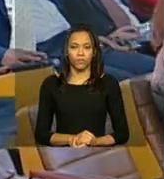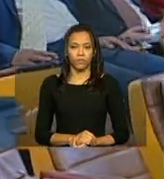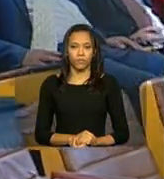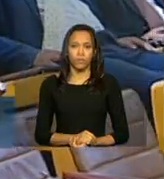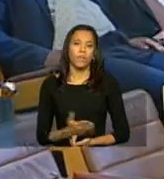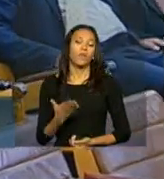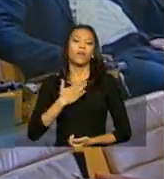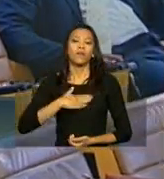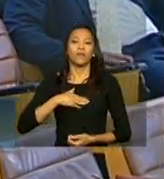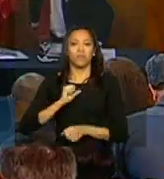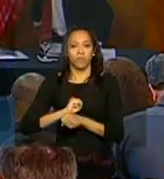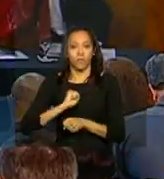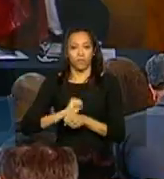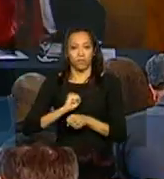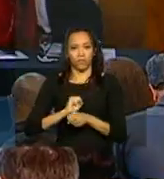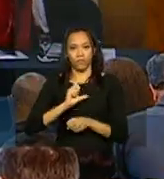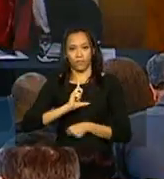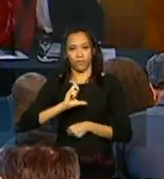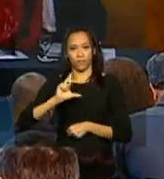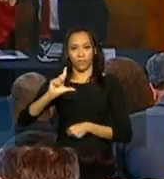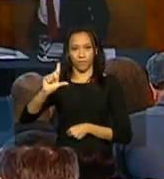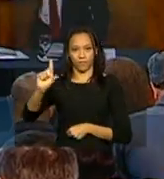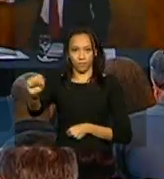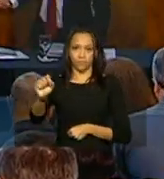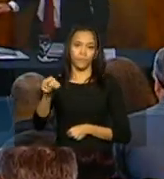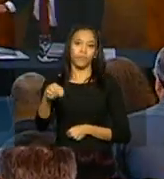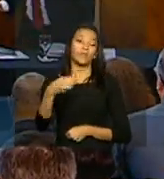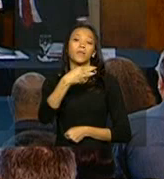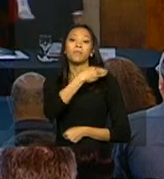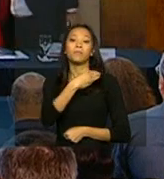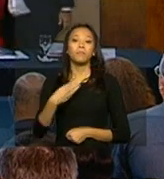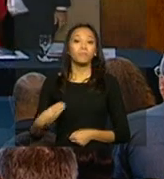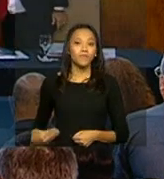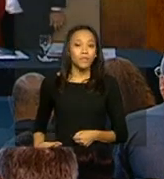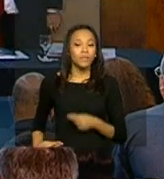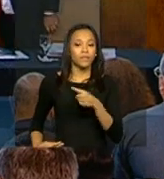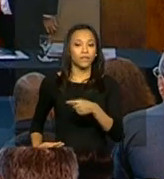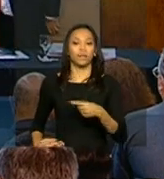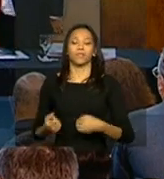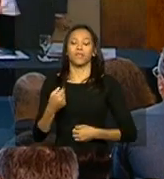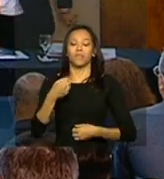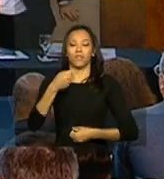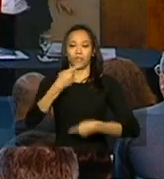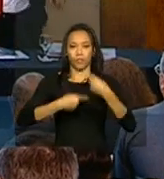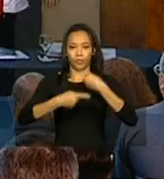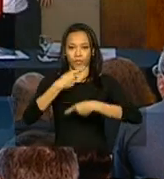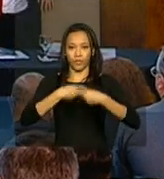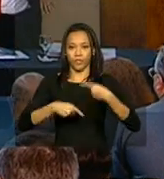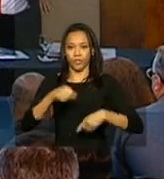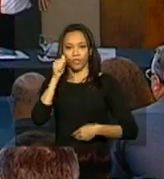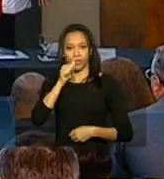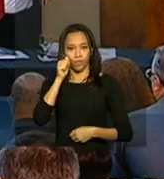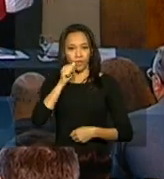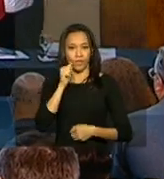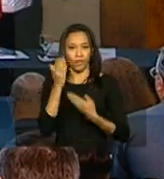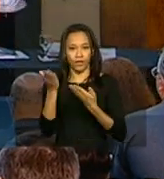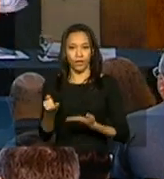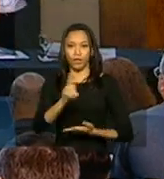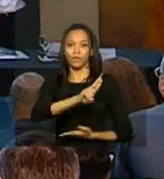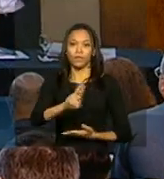Aguardamos então a saída de Sua Excelência, ministra chefe da Secretaria de Política das Mulheres da Presidência da República, ministra Leonora